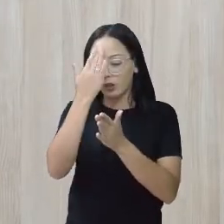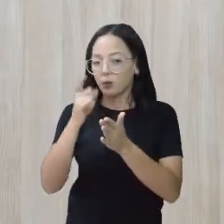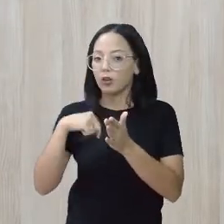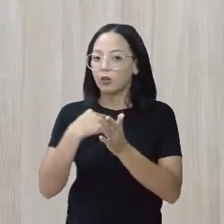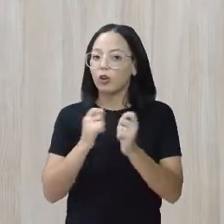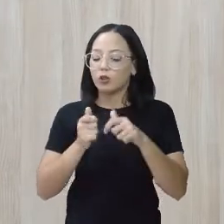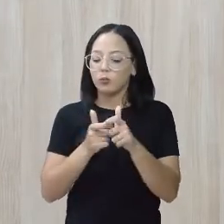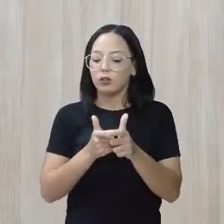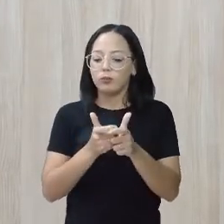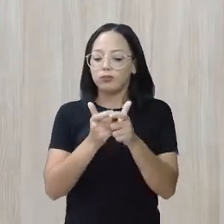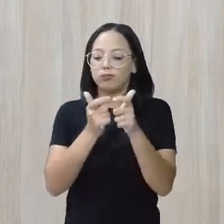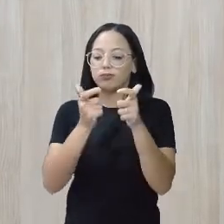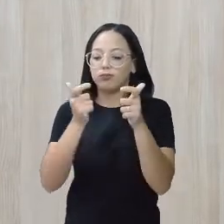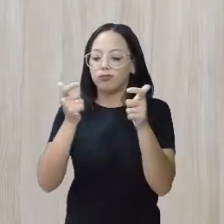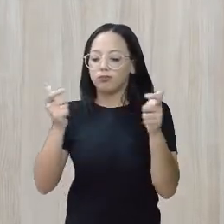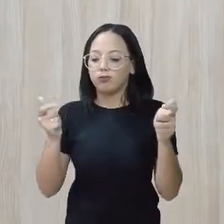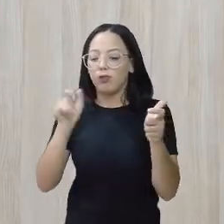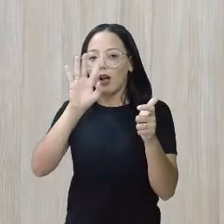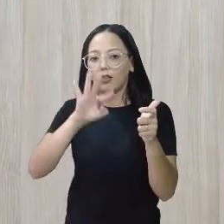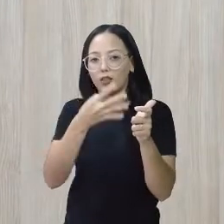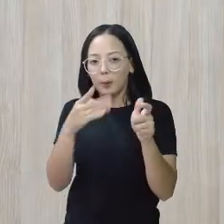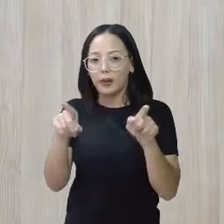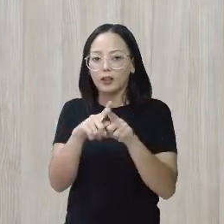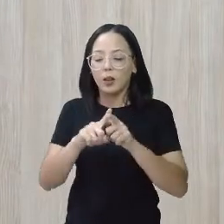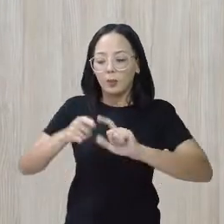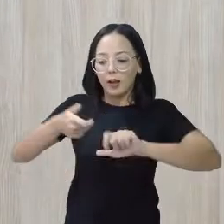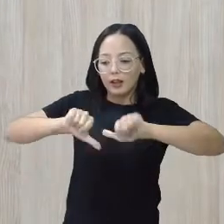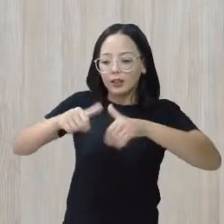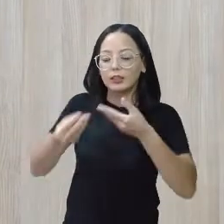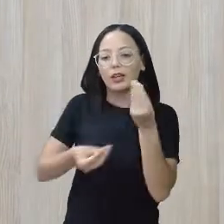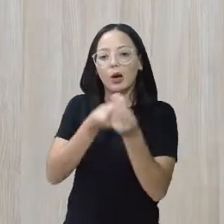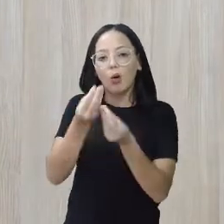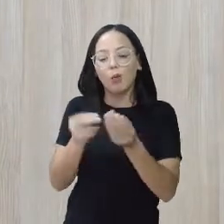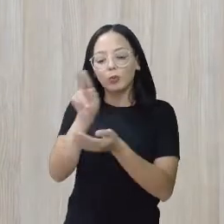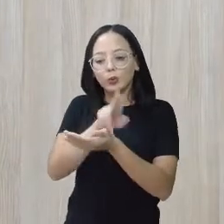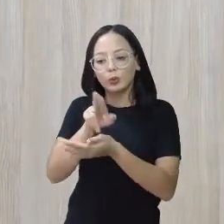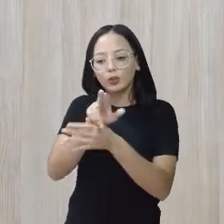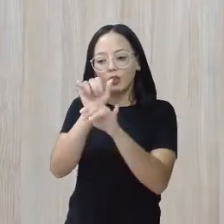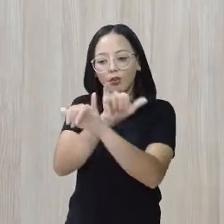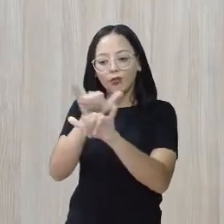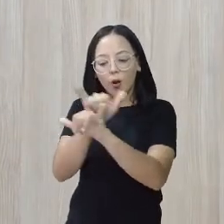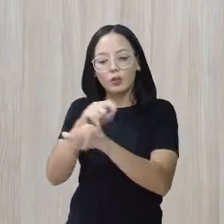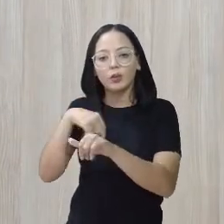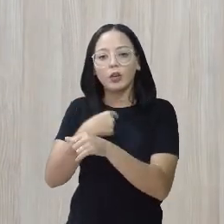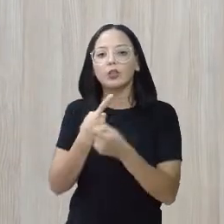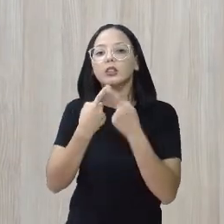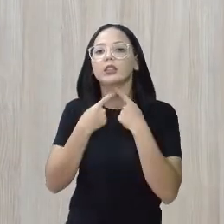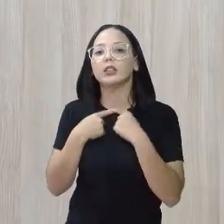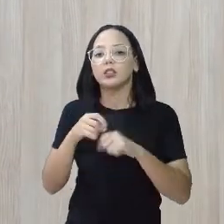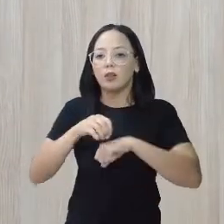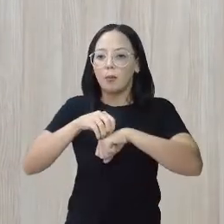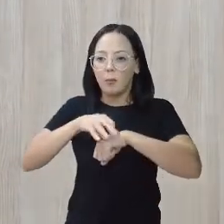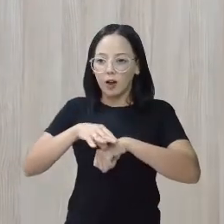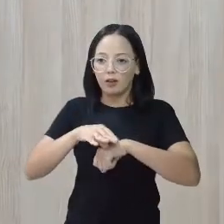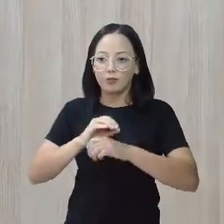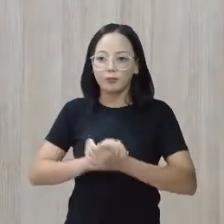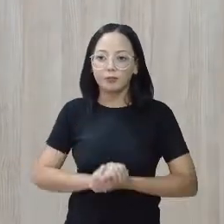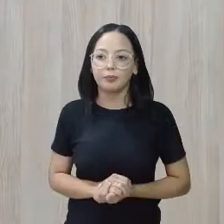crescer a nossa tabela e analisar de acordo com as linhas e colunas a informação que a gente deseja passar, tá certo?